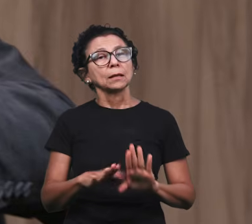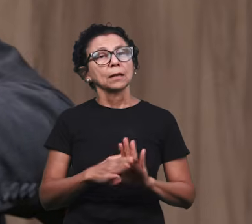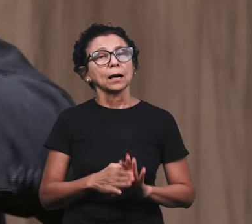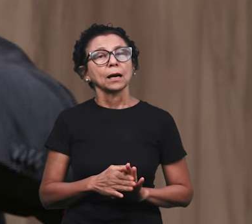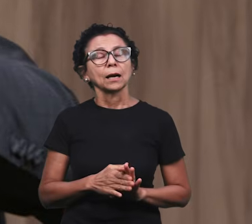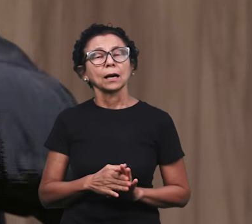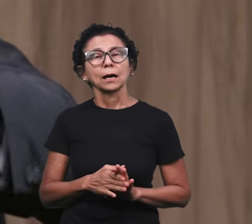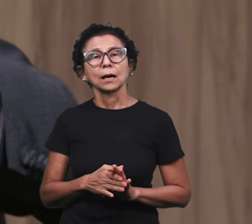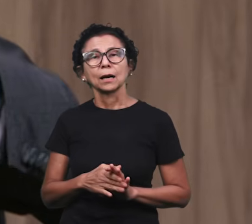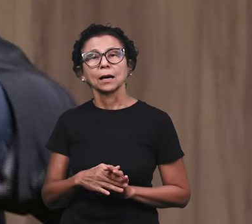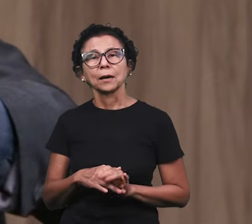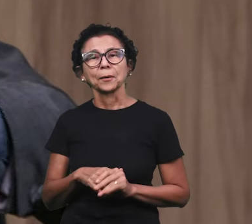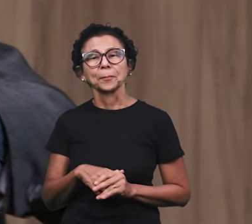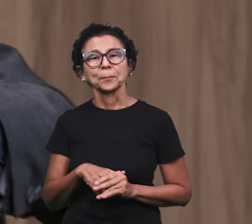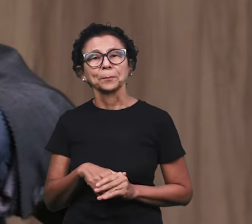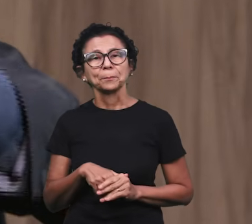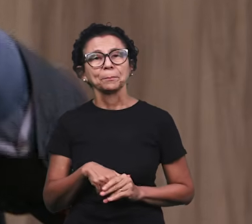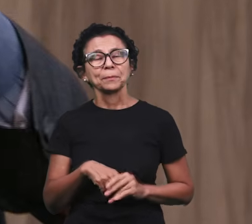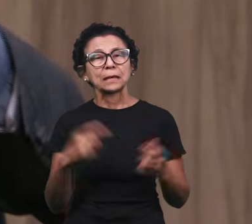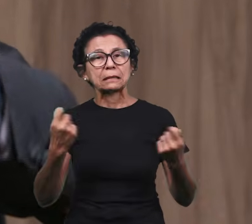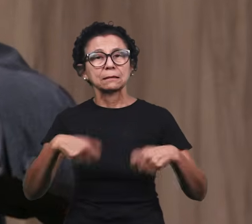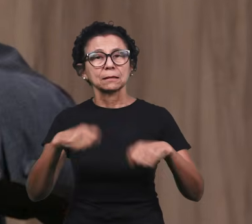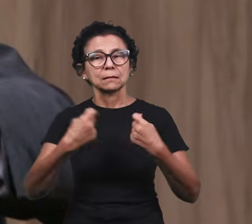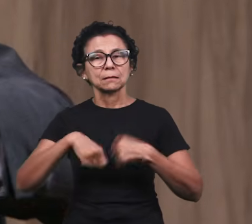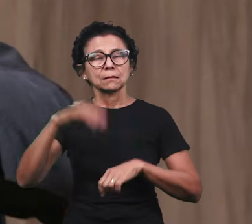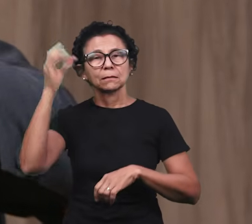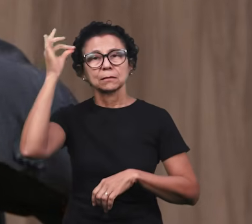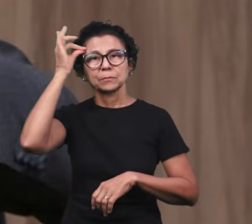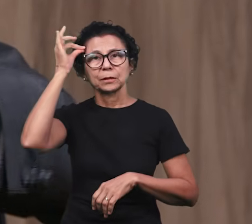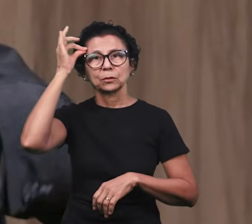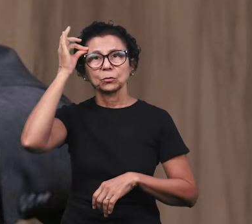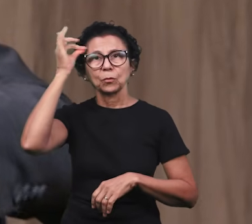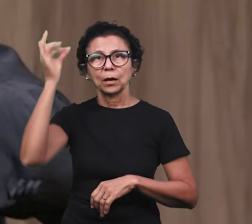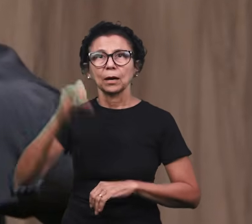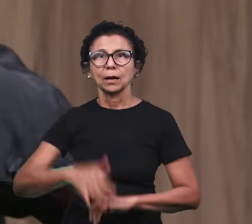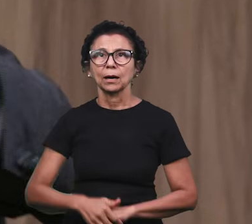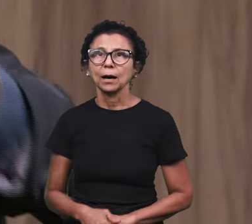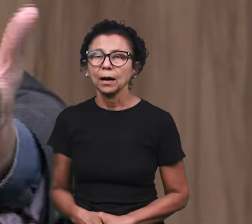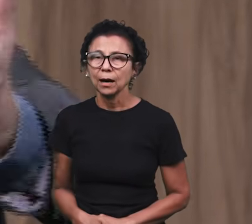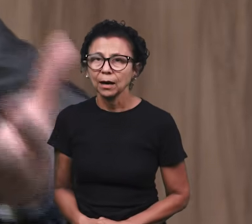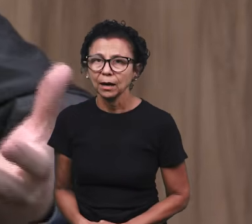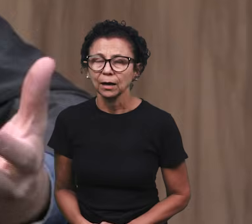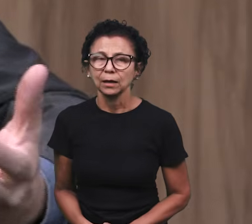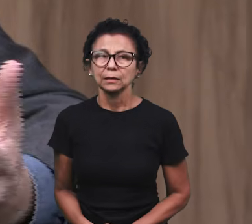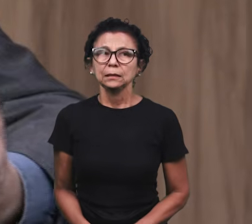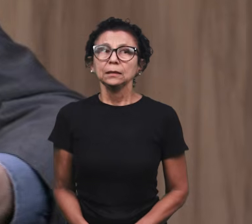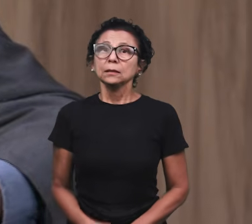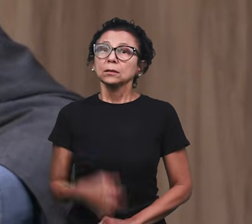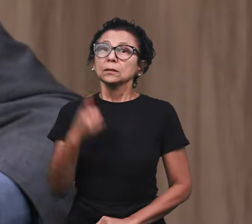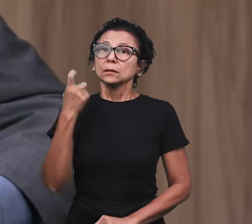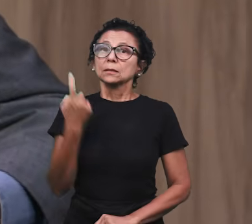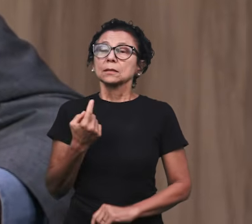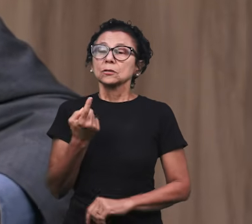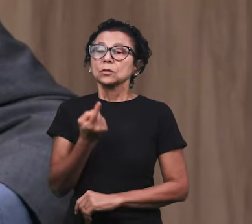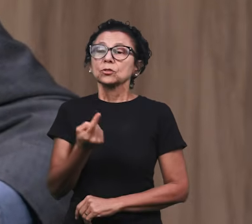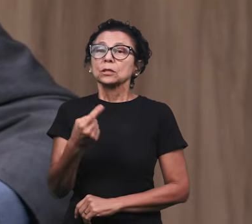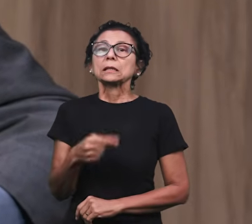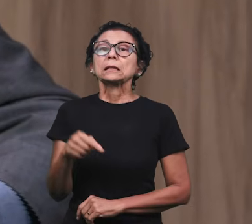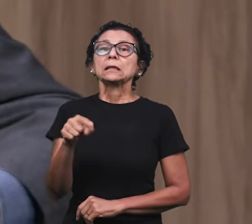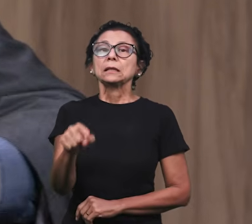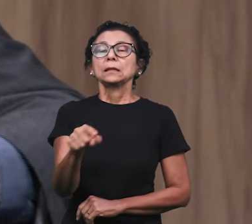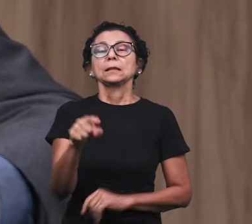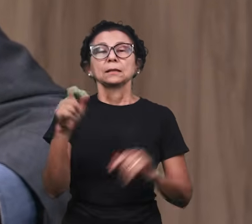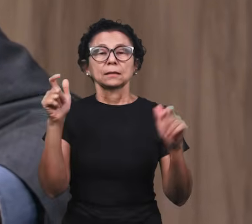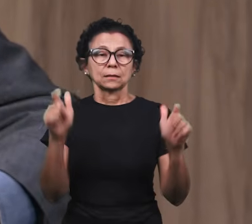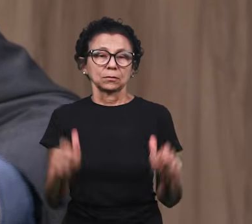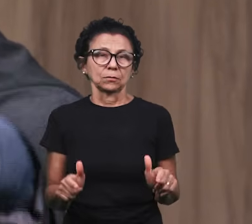Então, eu estou colocando aqui até para que haja em nós um interesse em estar indo até esses locais. Porque todos eles,